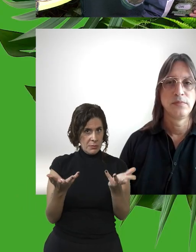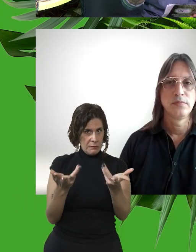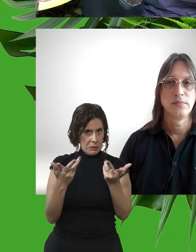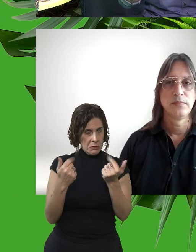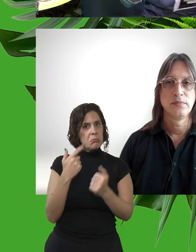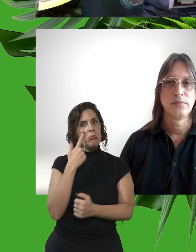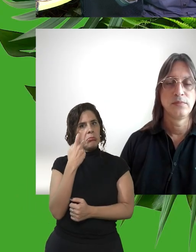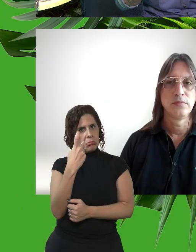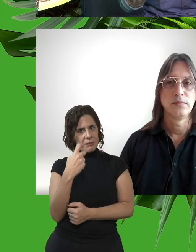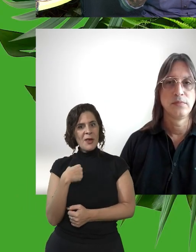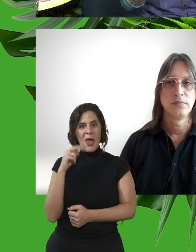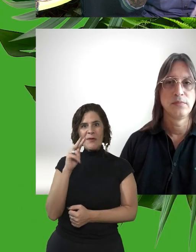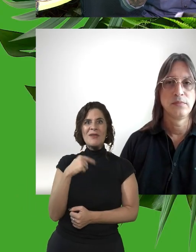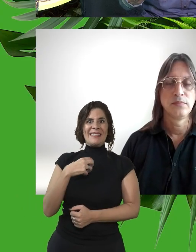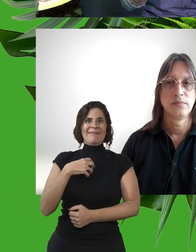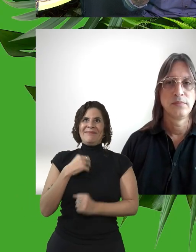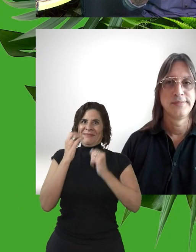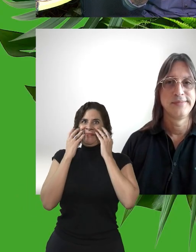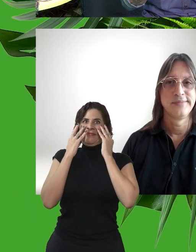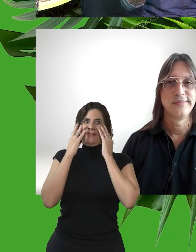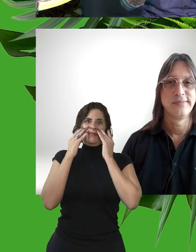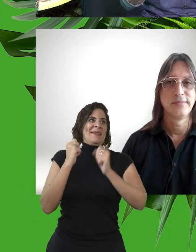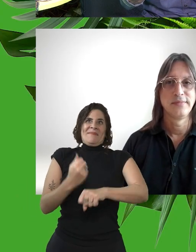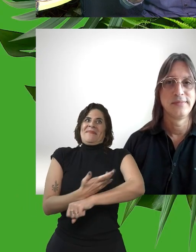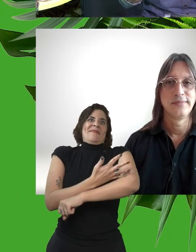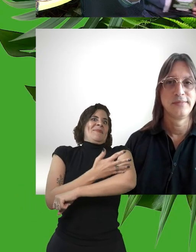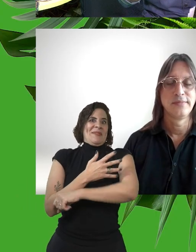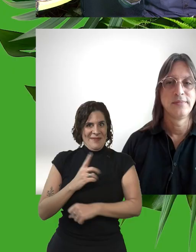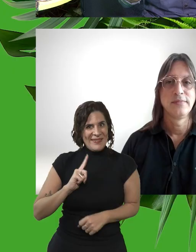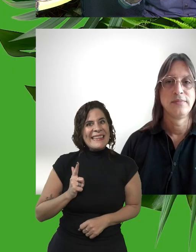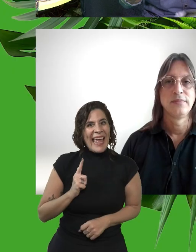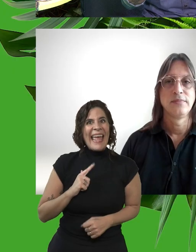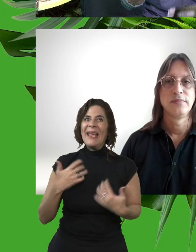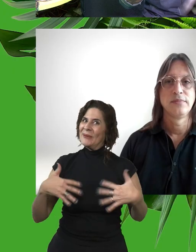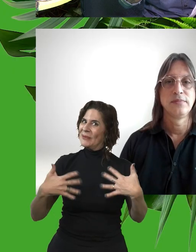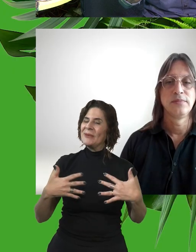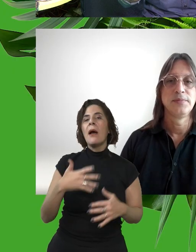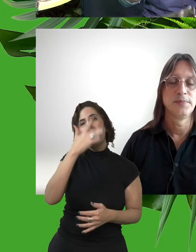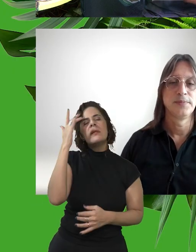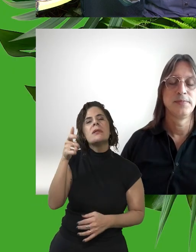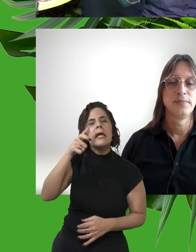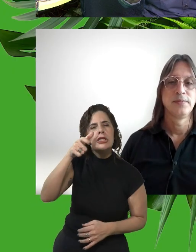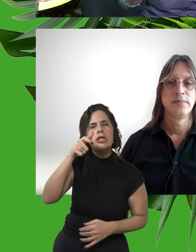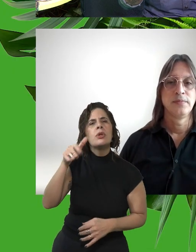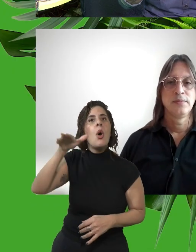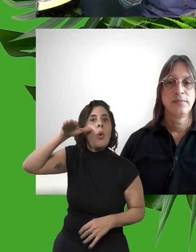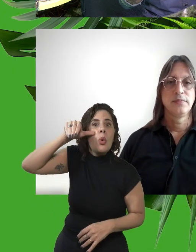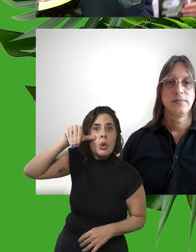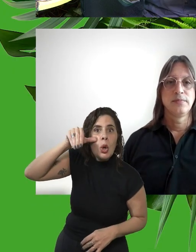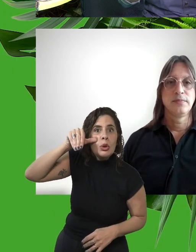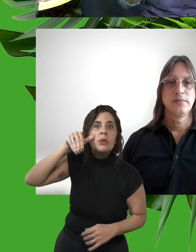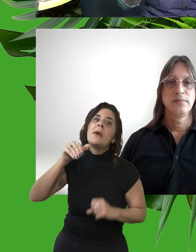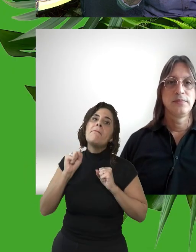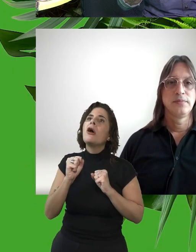de ver, que dá para ver que você se emociona enquanto você fala, né, das suas produções. Então, para o pessoal que está assistindo, está curioso, não te conhece, quais produções você